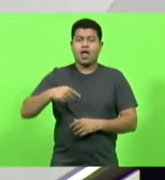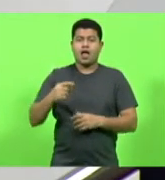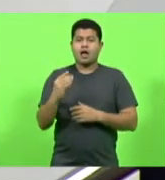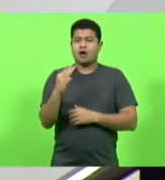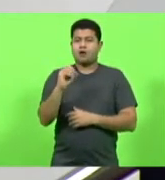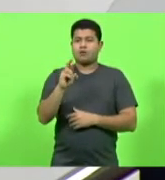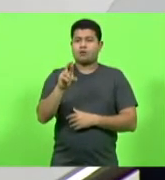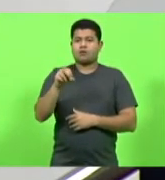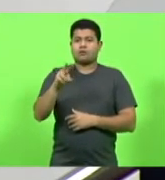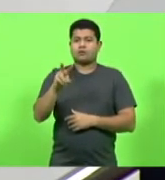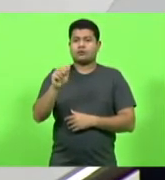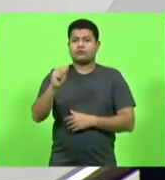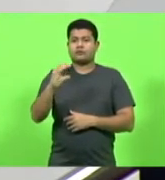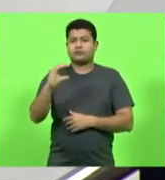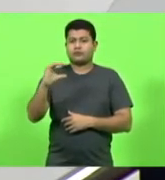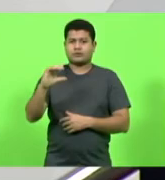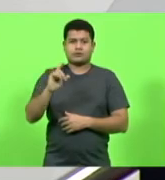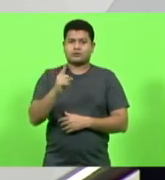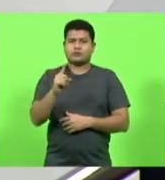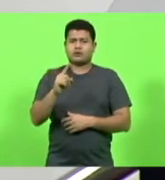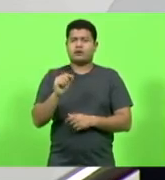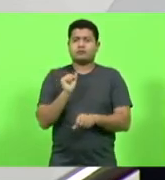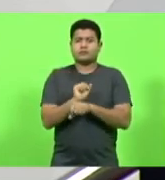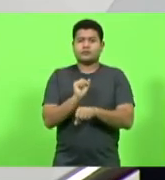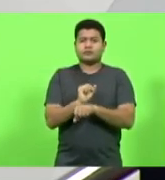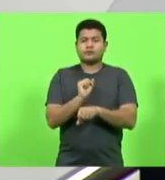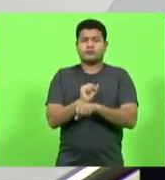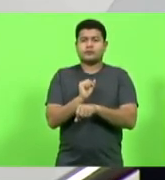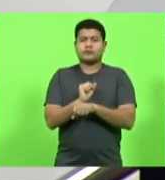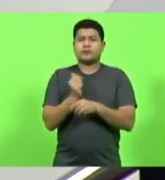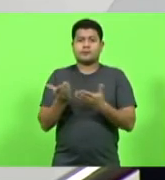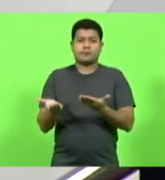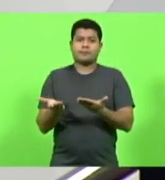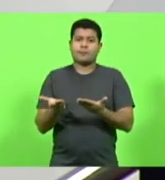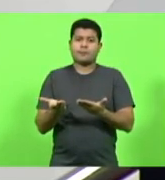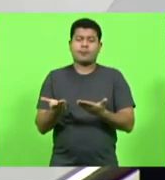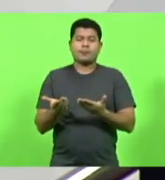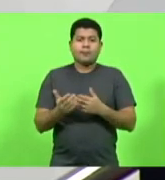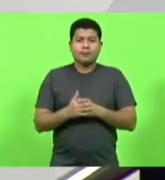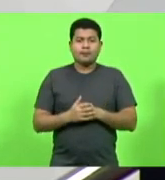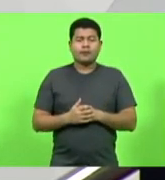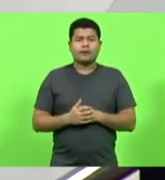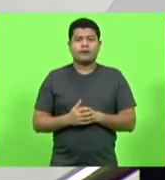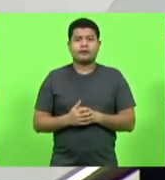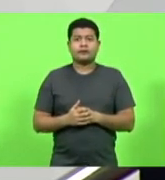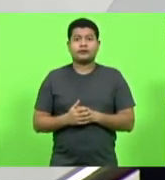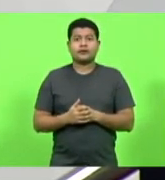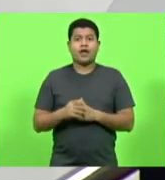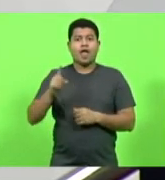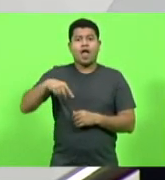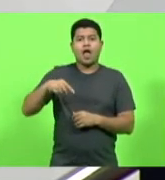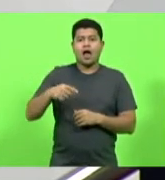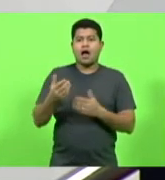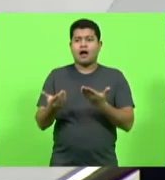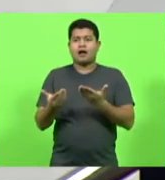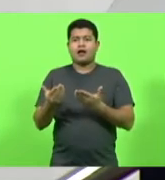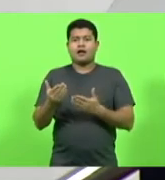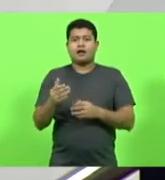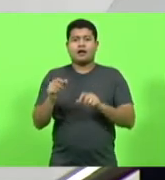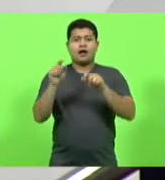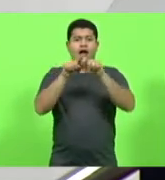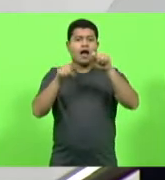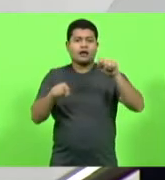Coronavac, que tem que guardar a segunda dose para daqui a 3 semanas. A Pfizer, a AstraZeneca,